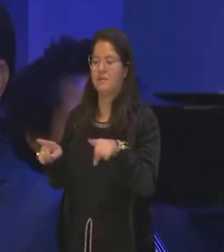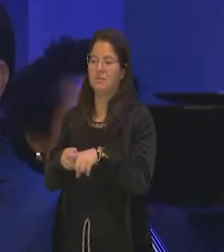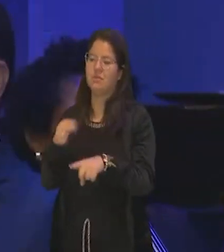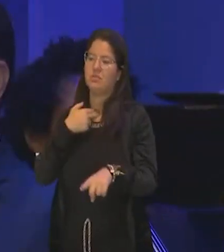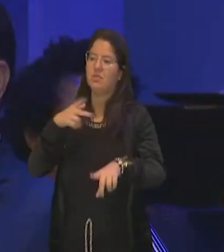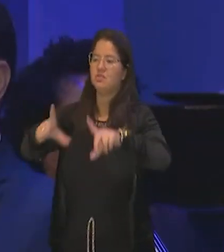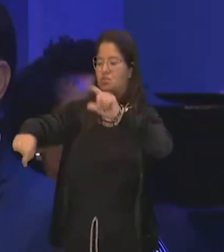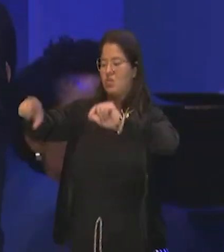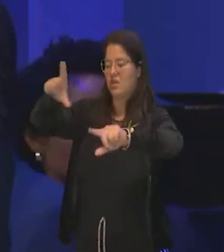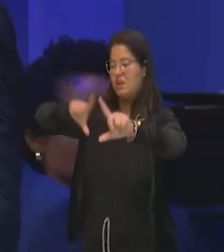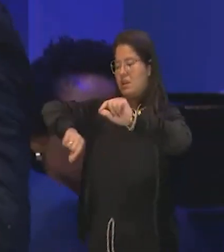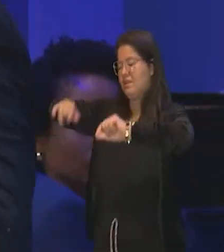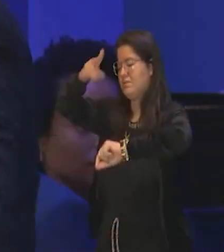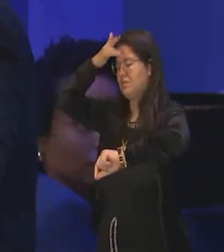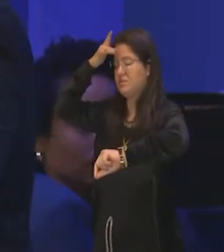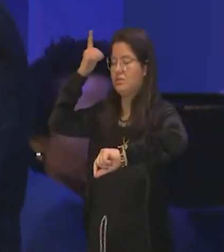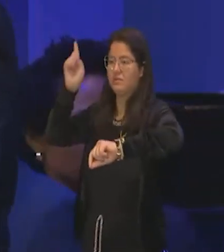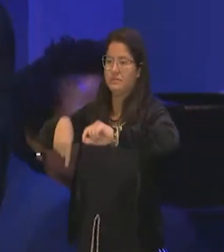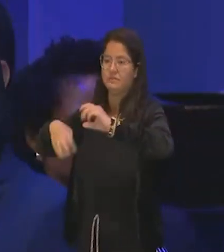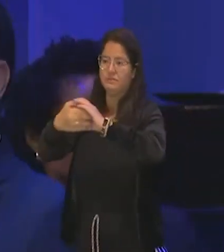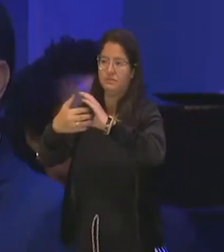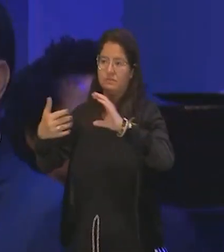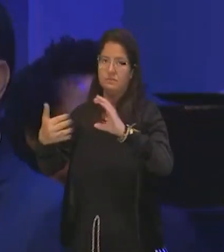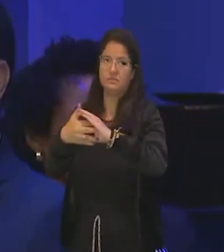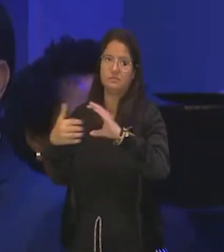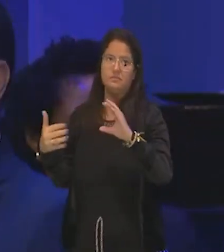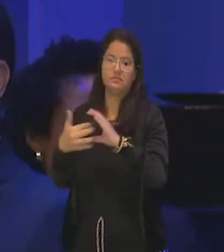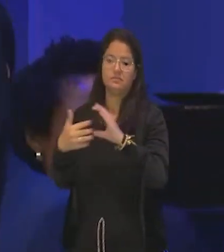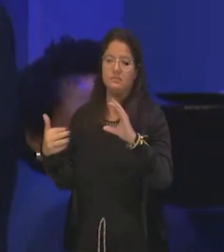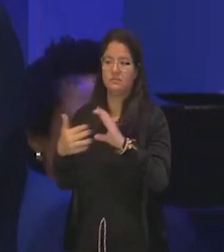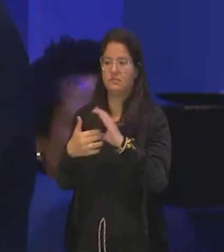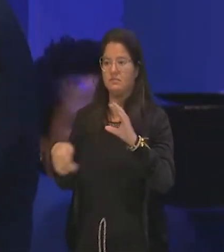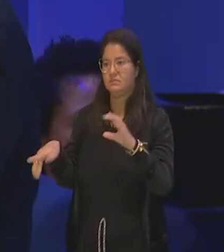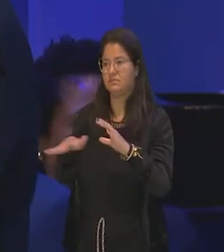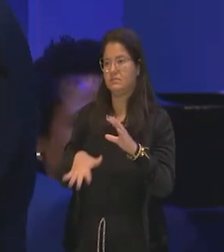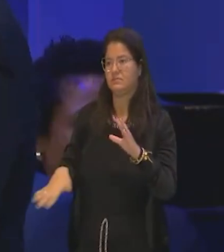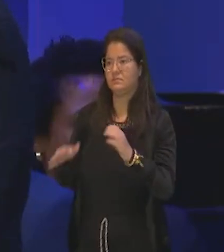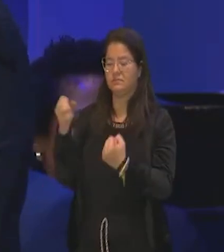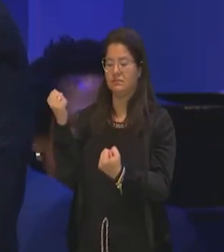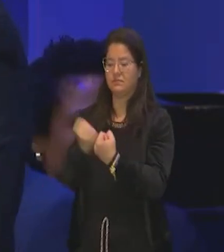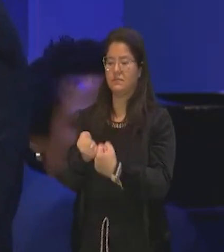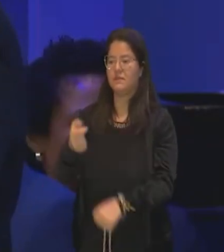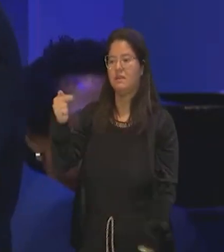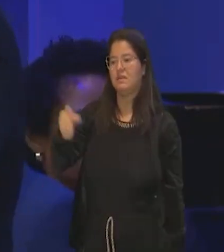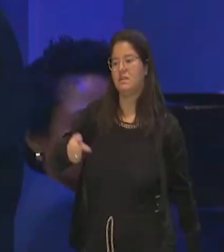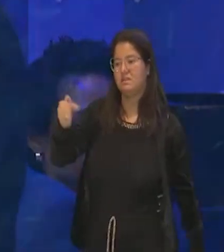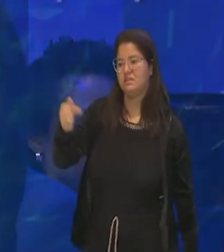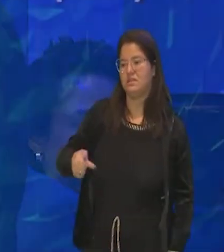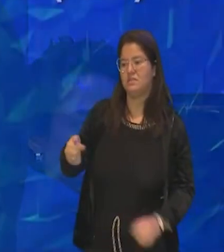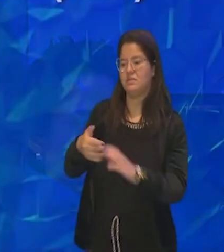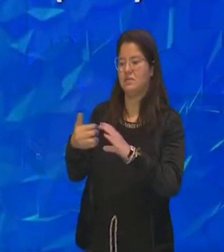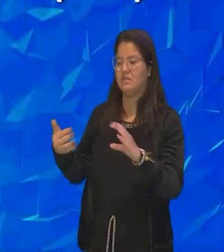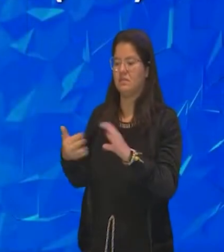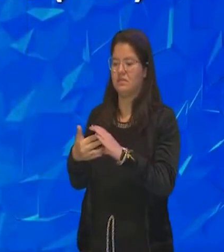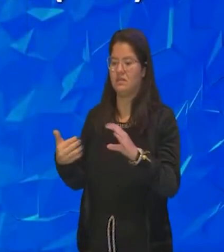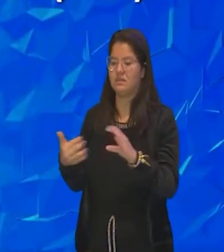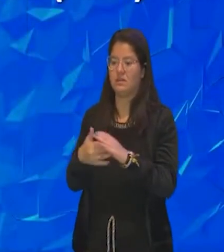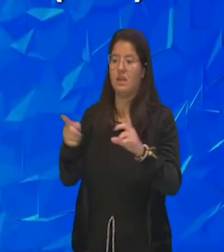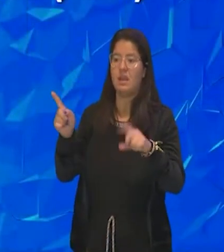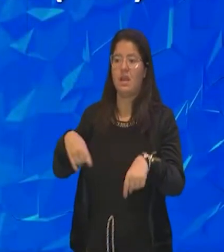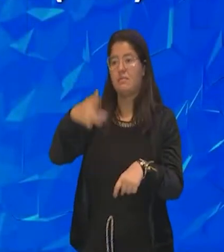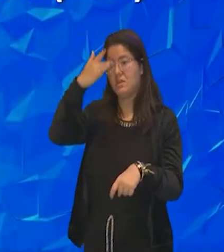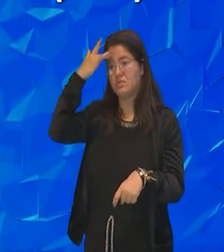de pessoas, é uma característica que está contida na hospitalidade. A sétima característica é a aptidão para o